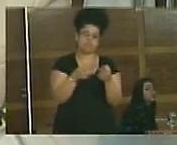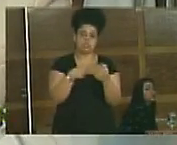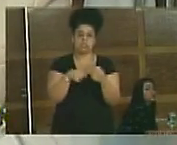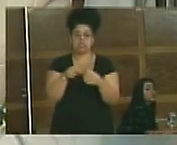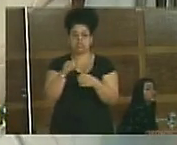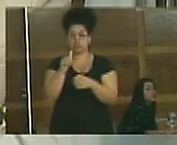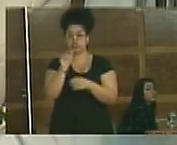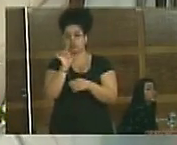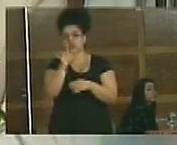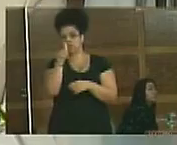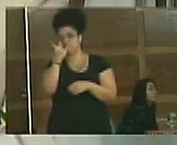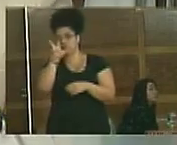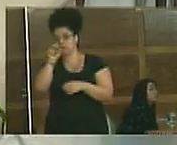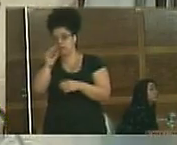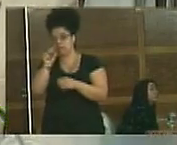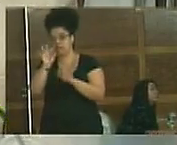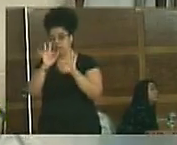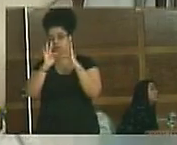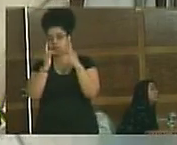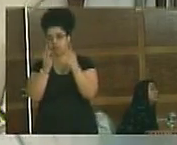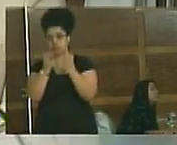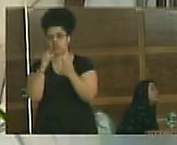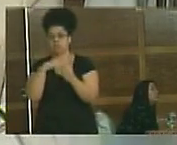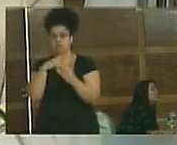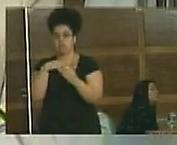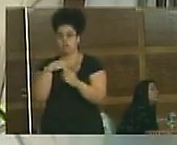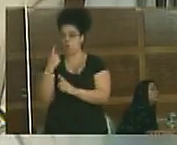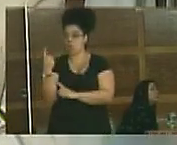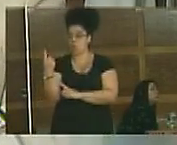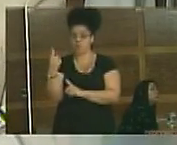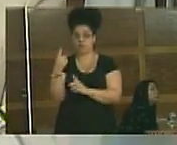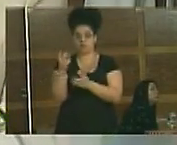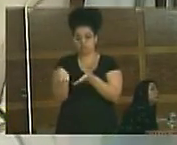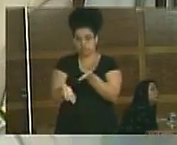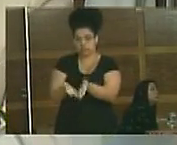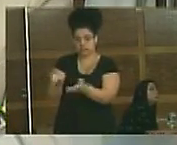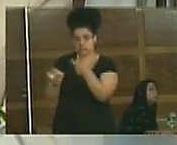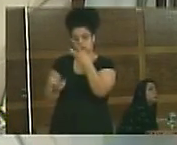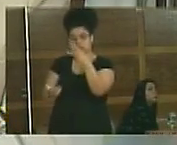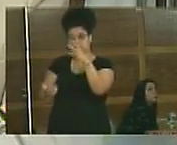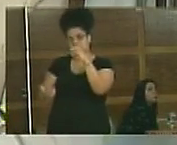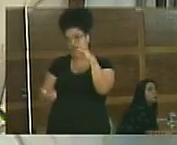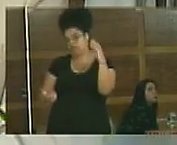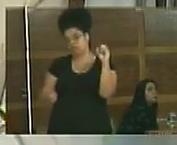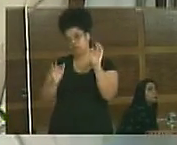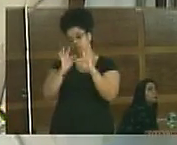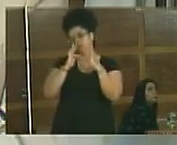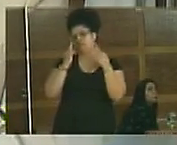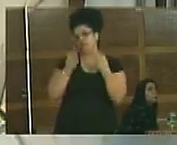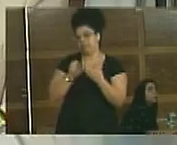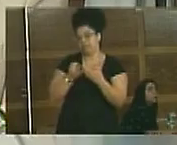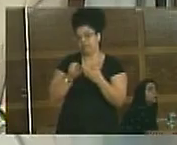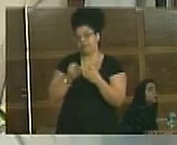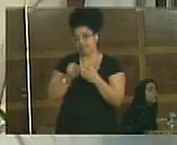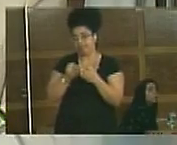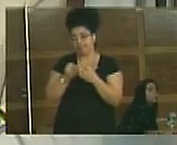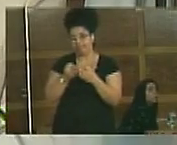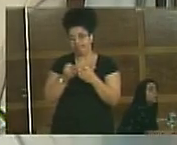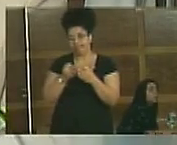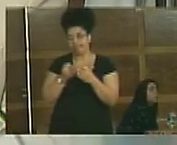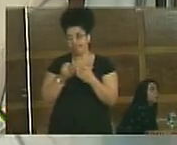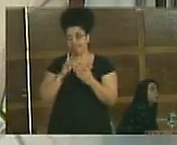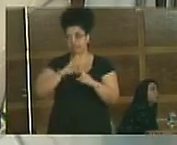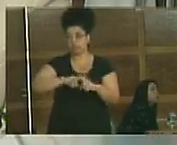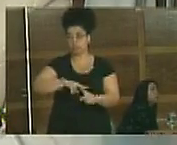de 150 famílias, tem ACS lá cuidando de quase 300 famílias. Como é que você vai cuidar bem de 300 famílias?